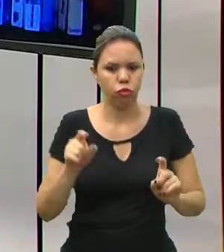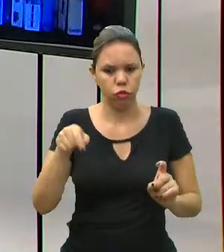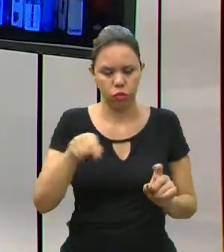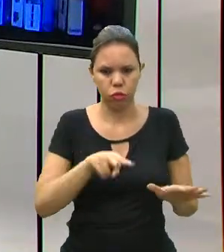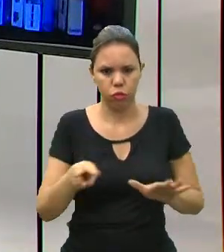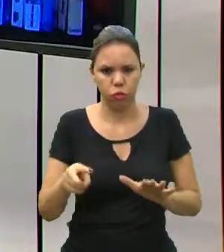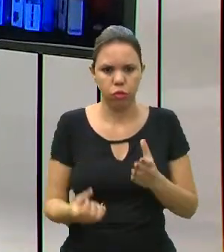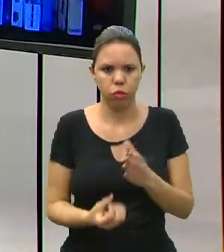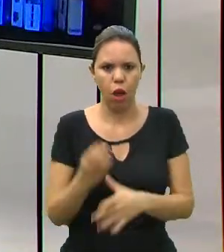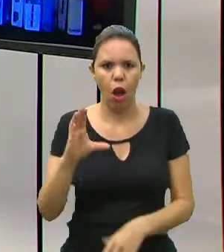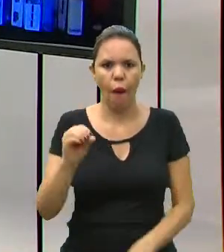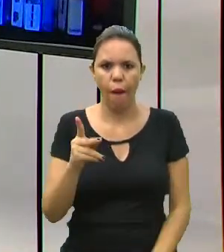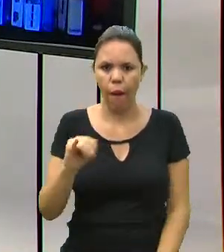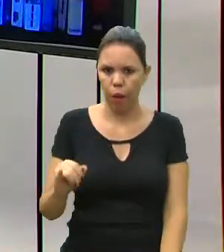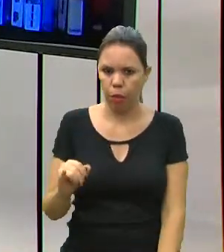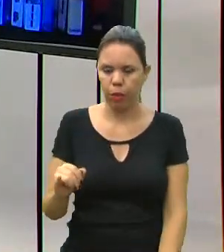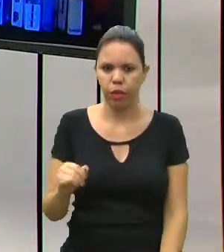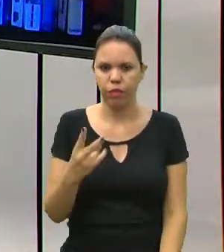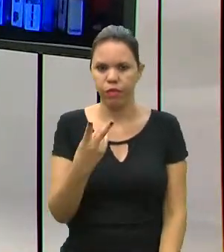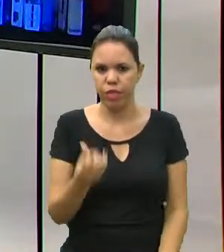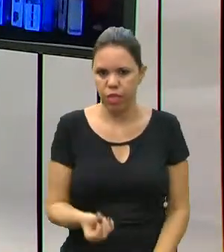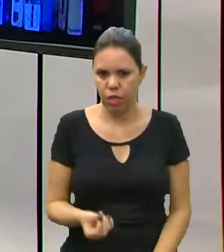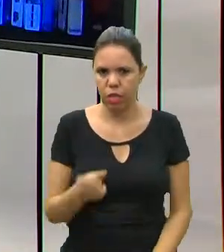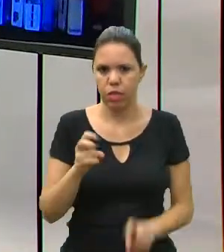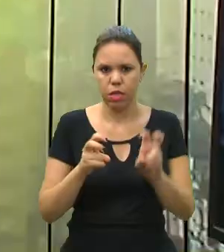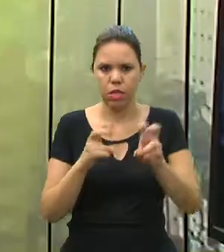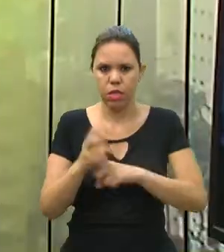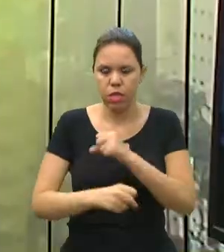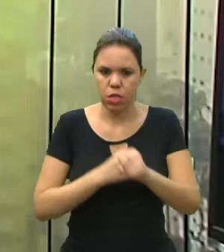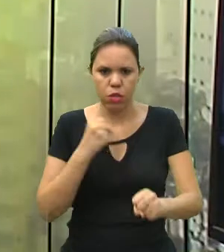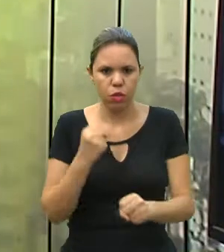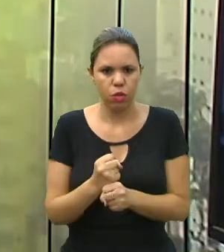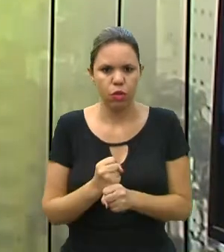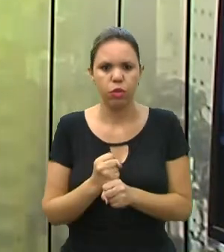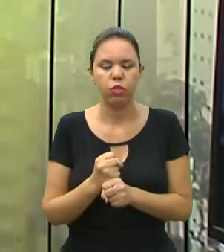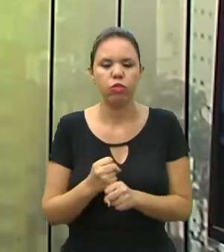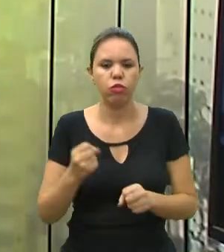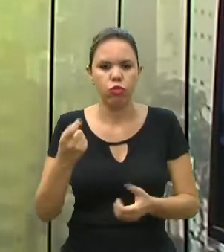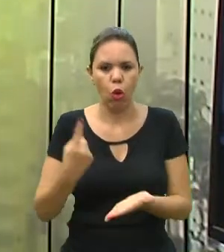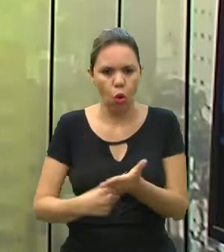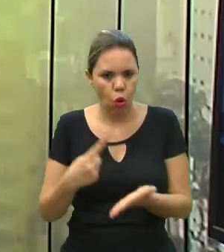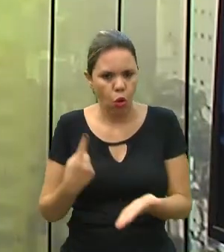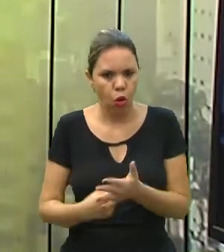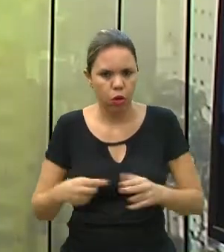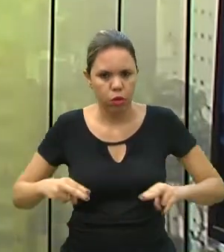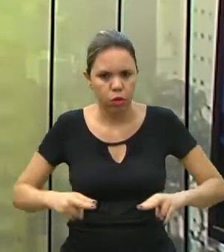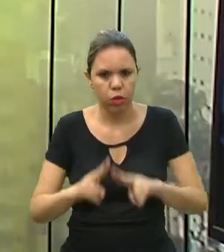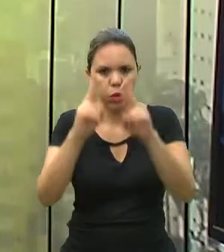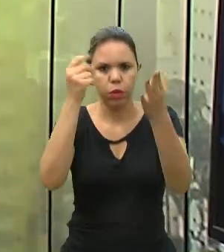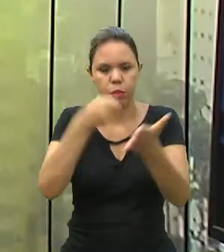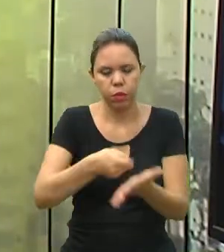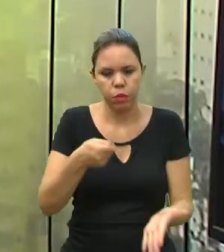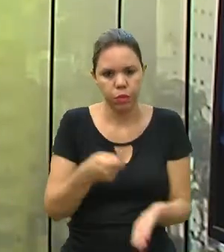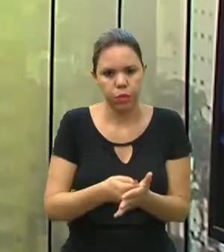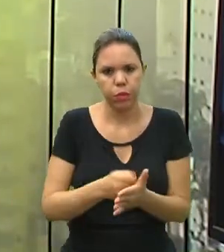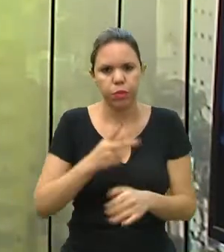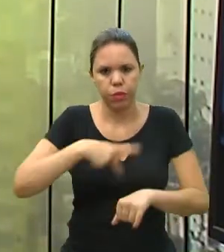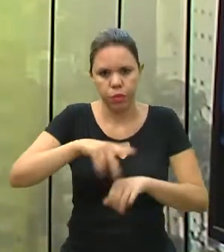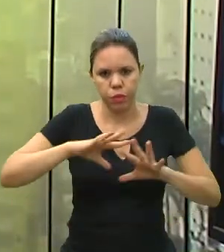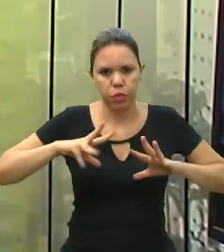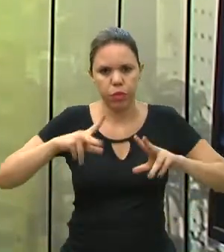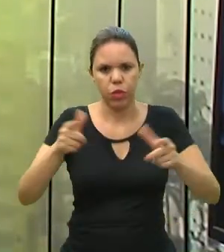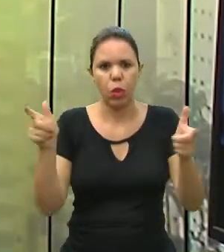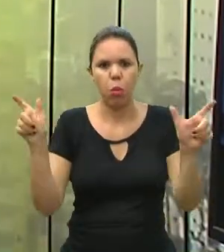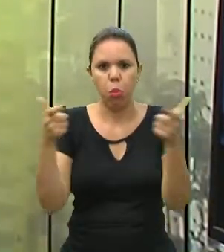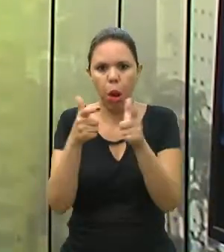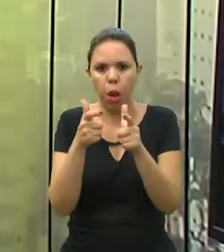especificamente nessa edição, que é a COP26, que celebra os 5 anos do Tratado de Paris, que obriga os países a reduzirem as